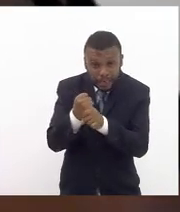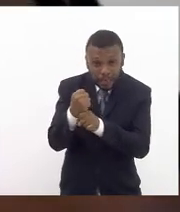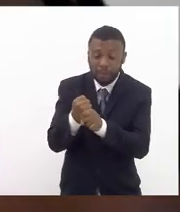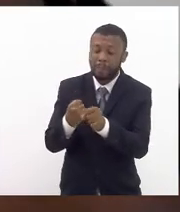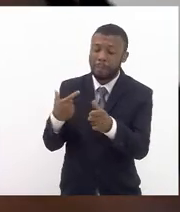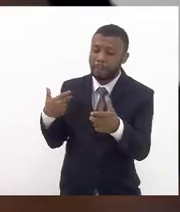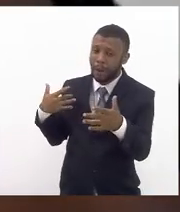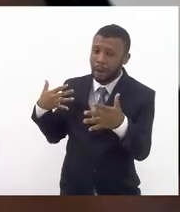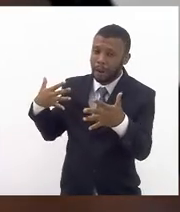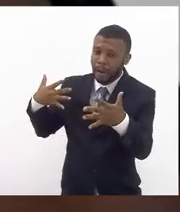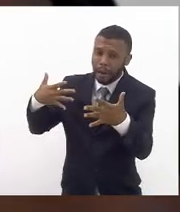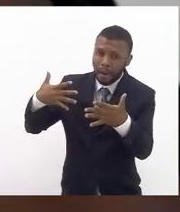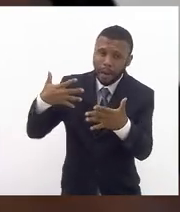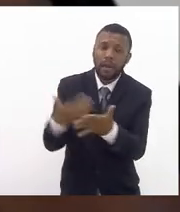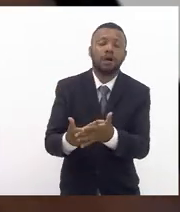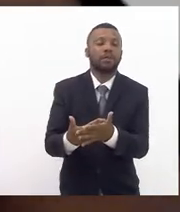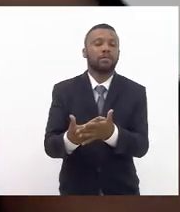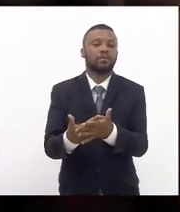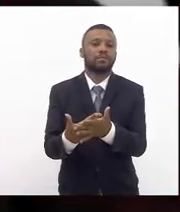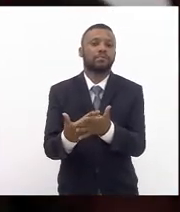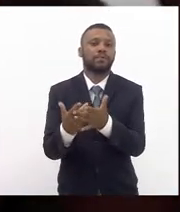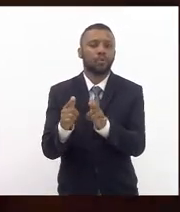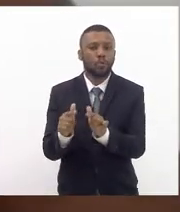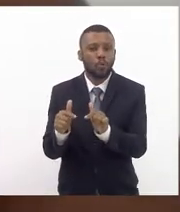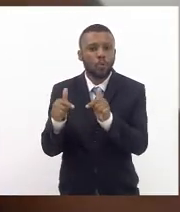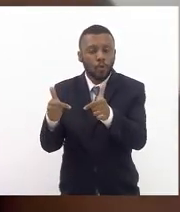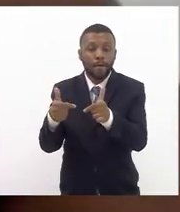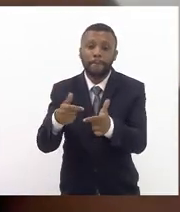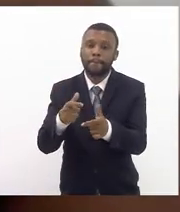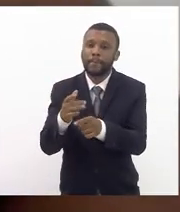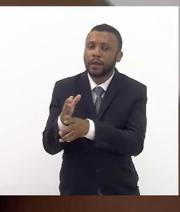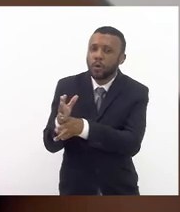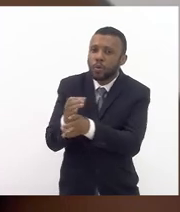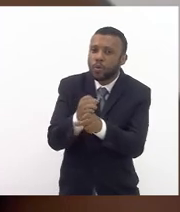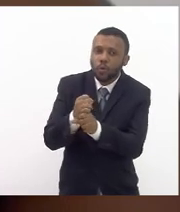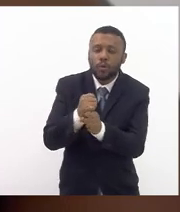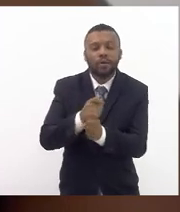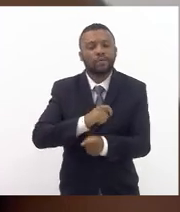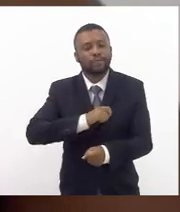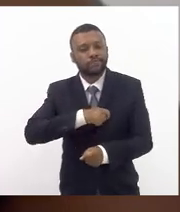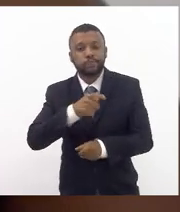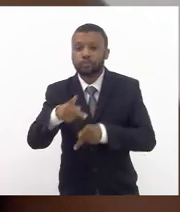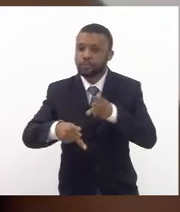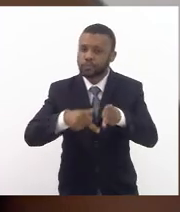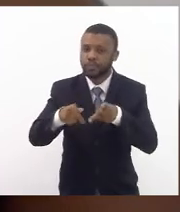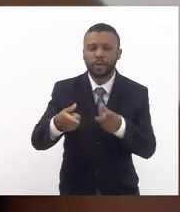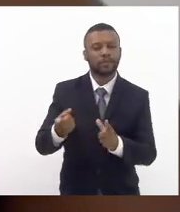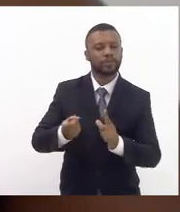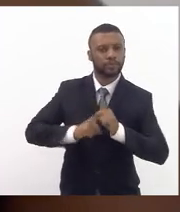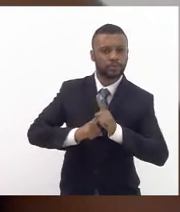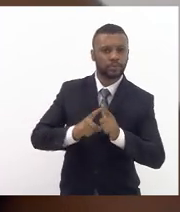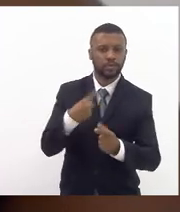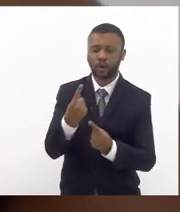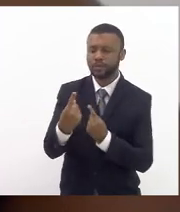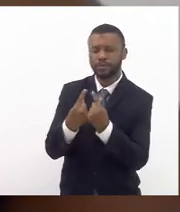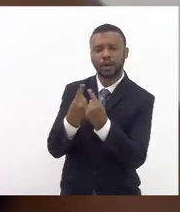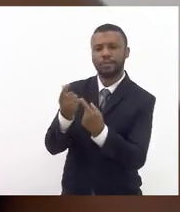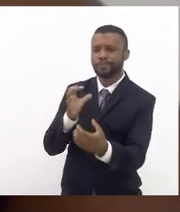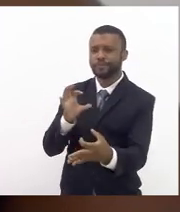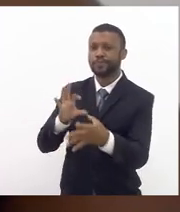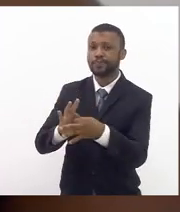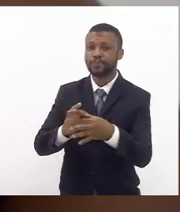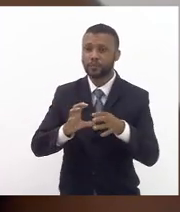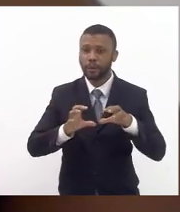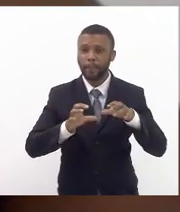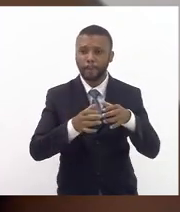de quase três décadas, feito pela Auditoria Popular da Dívida, com quem nós dialogamos, com quem a bancada